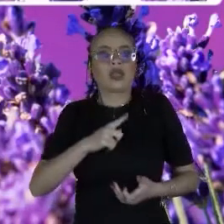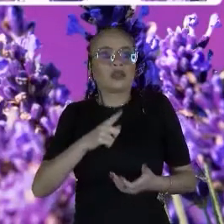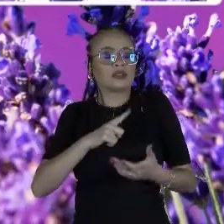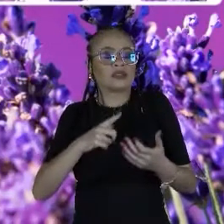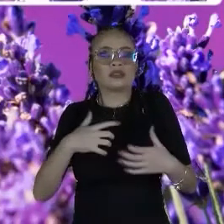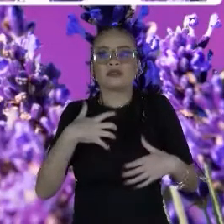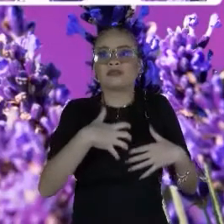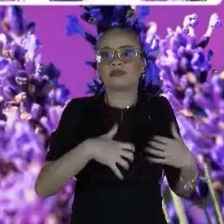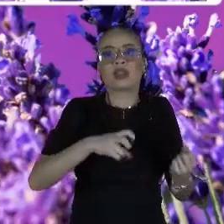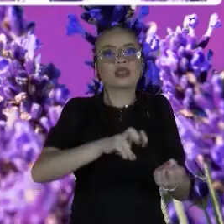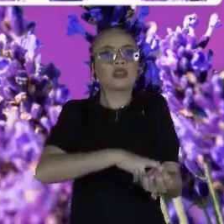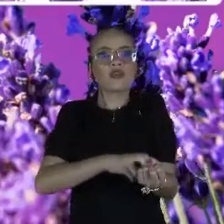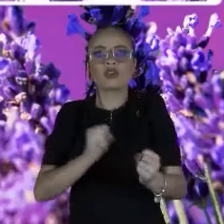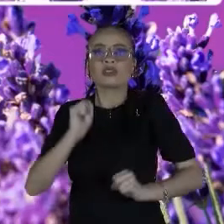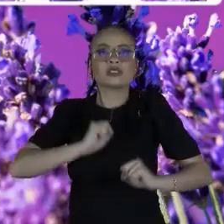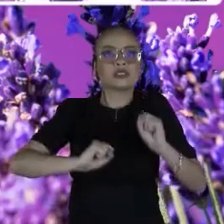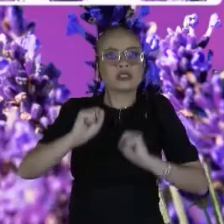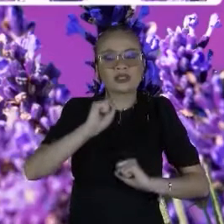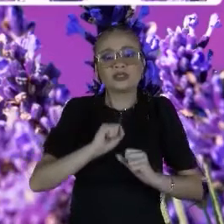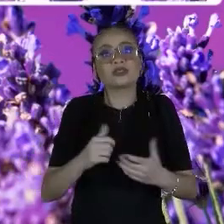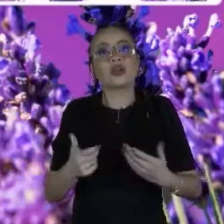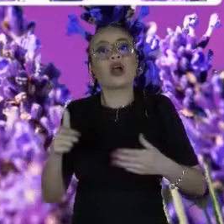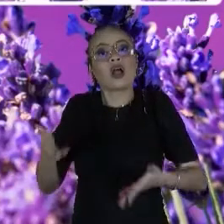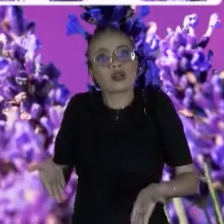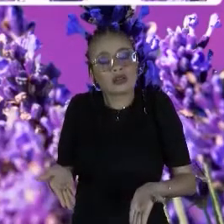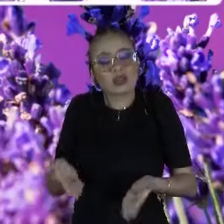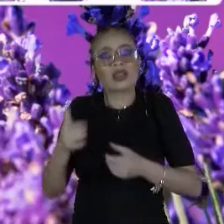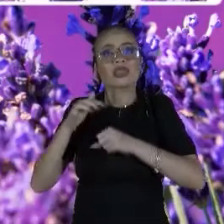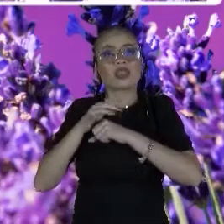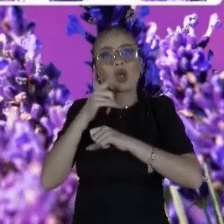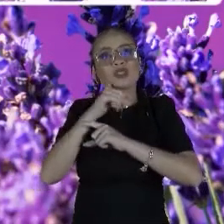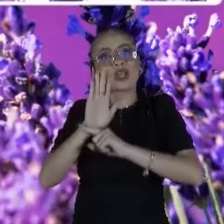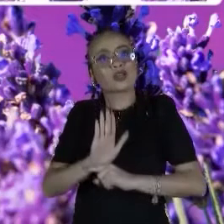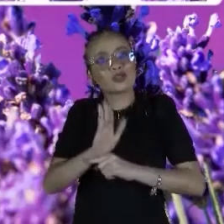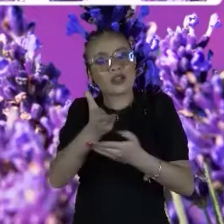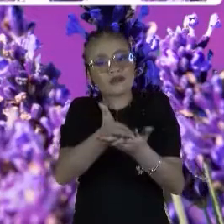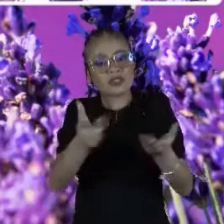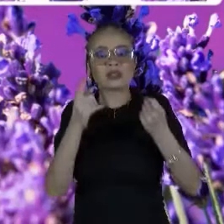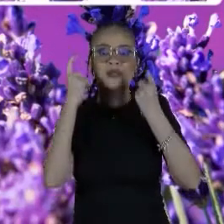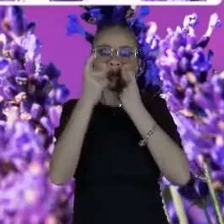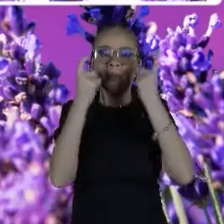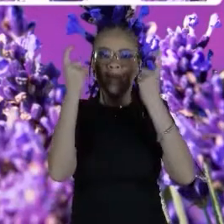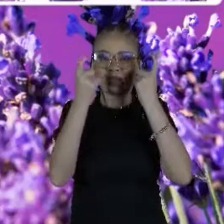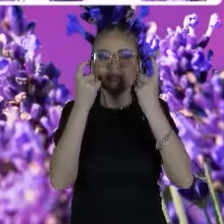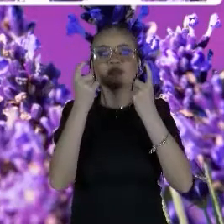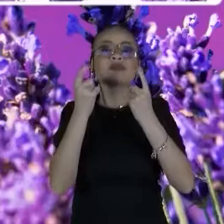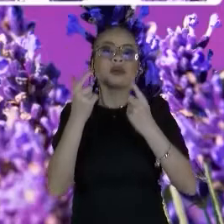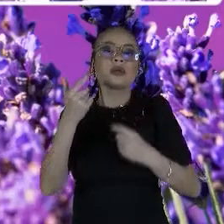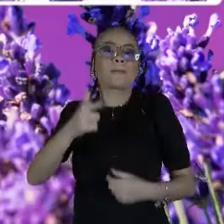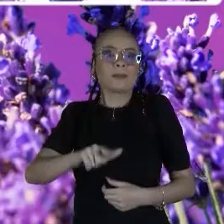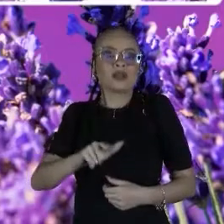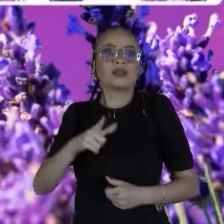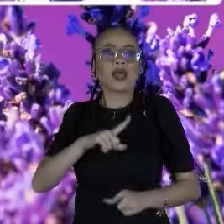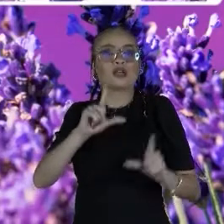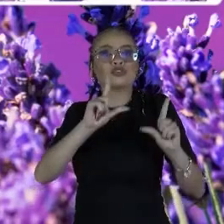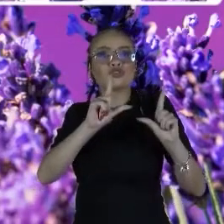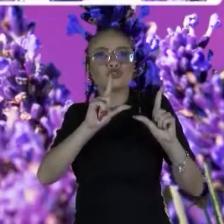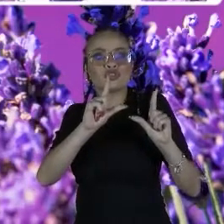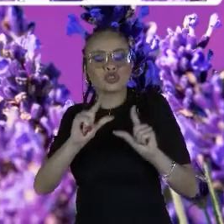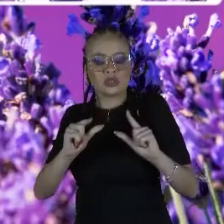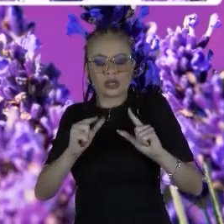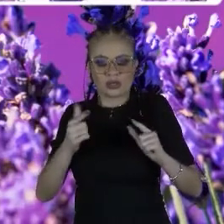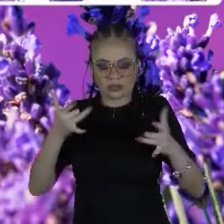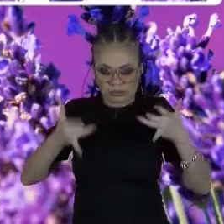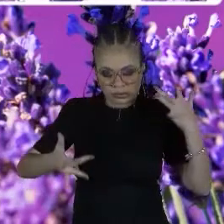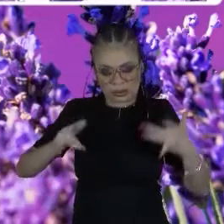e você tem esse suporte a da terra preparou aqui para você e também né para reduzir a carga tóxica a gente quis